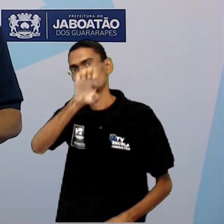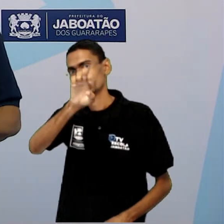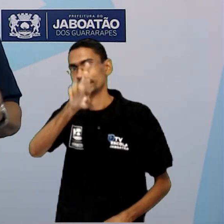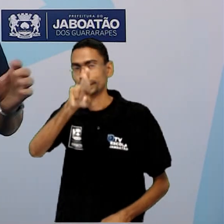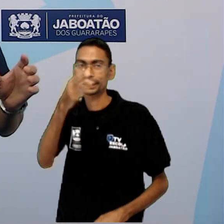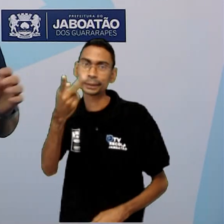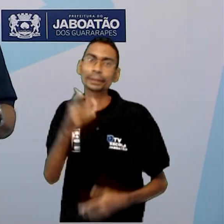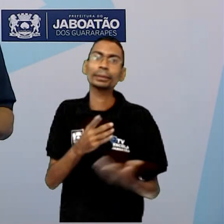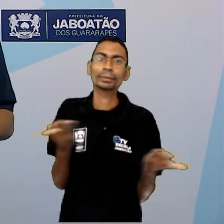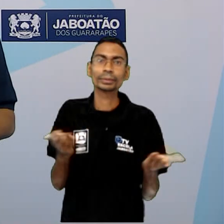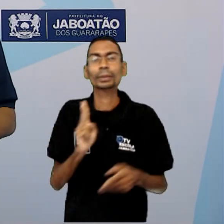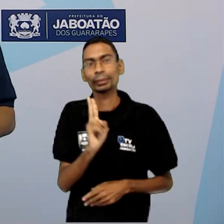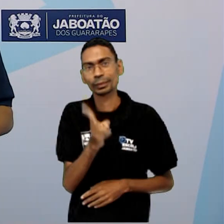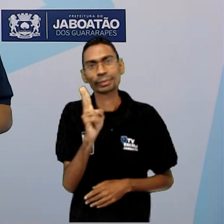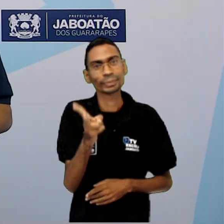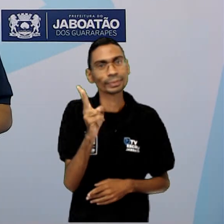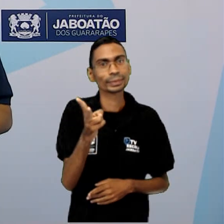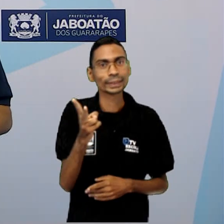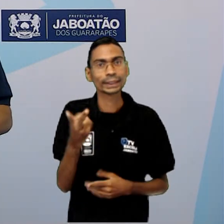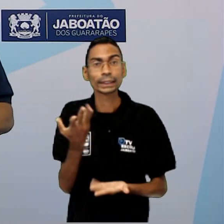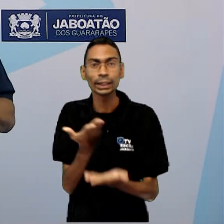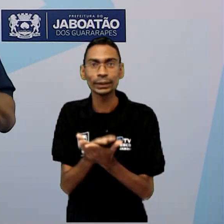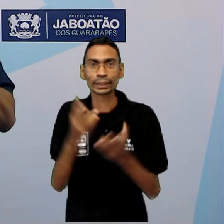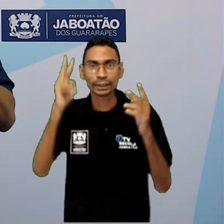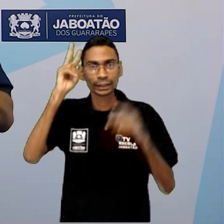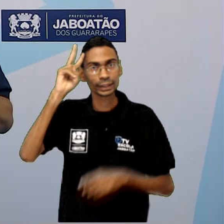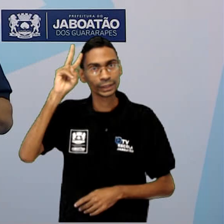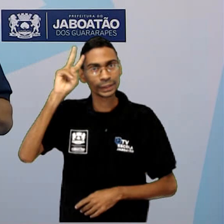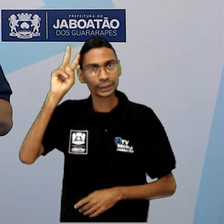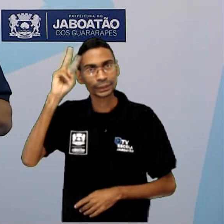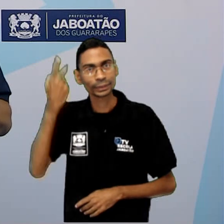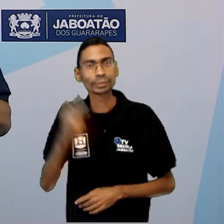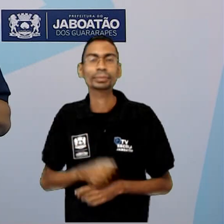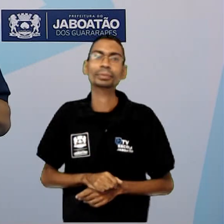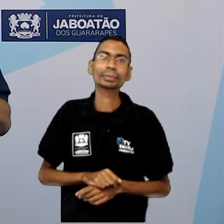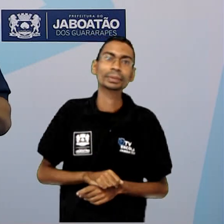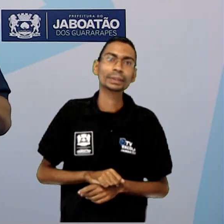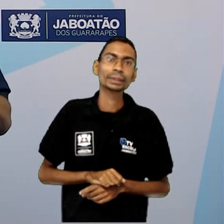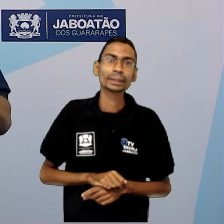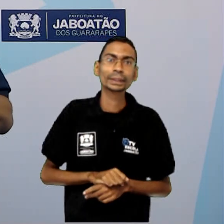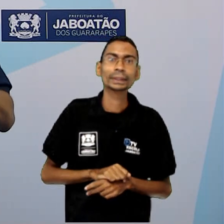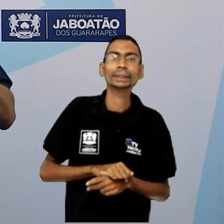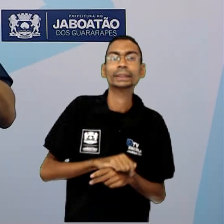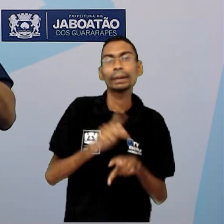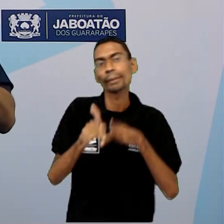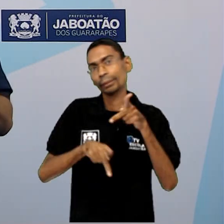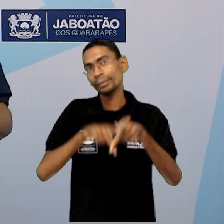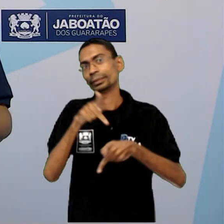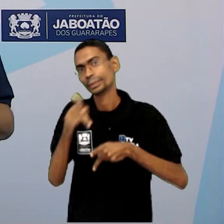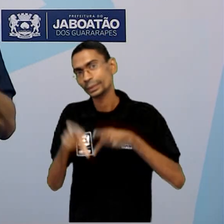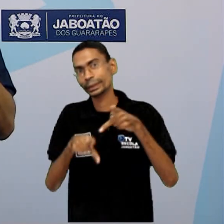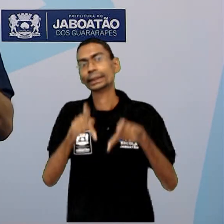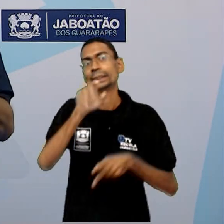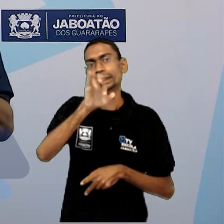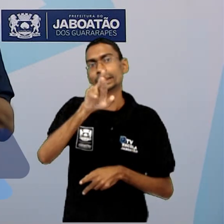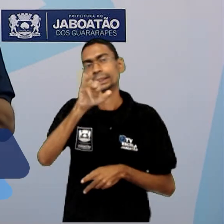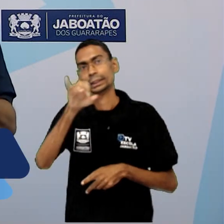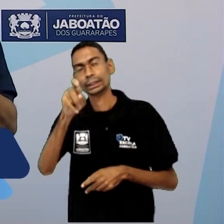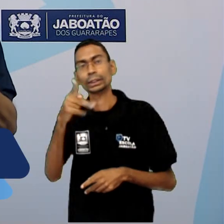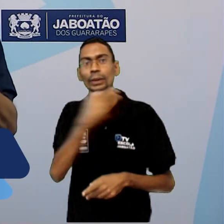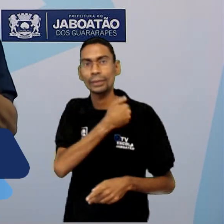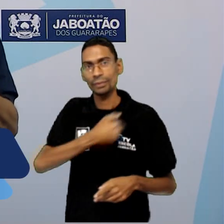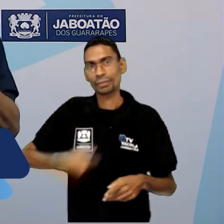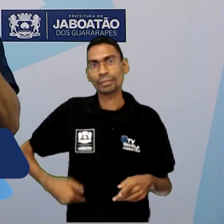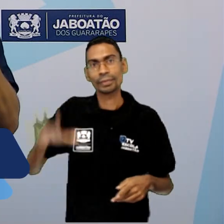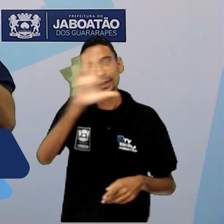dar continuidade à aula de História sobre capitanias hereditárias e governo geral. Beleza?